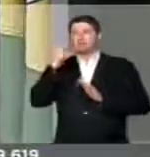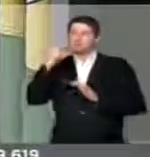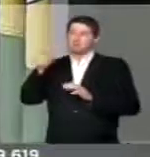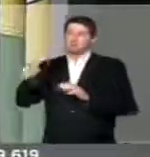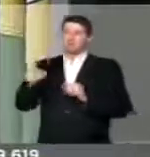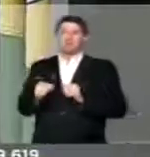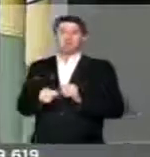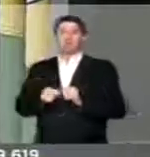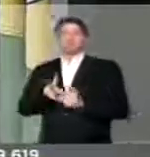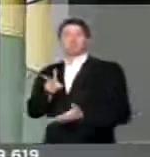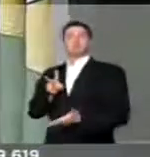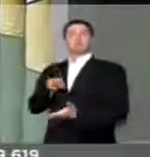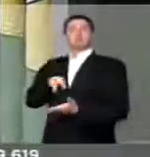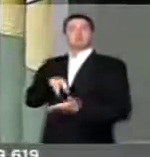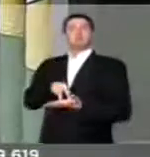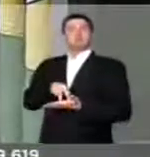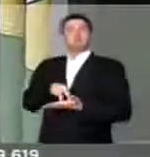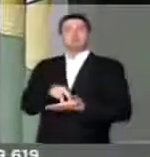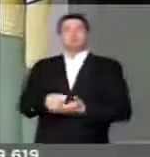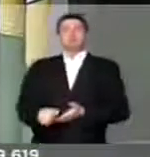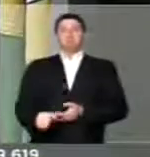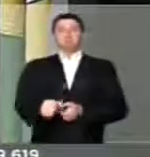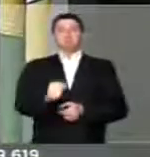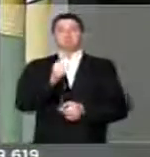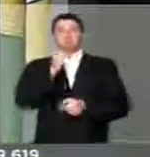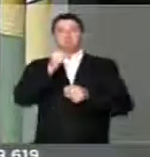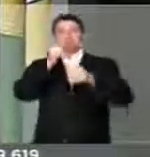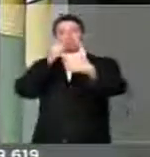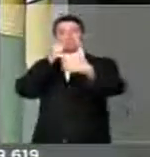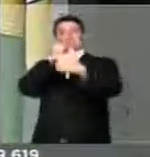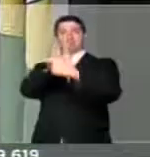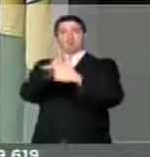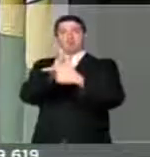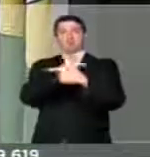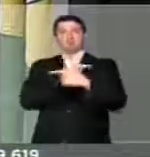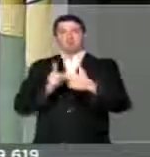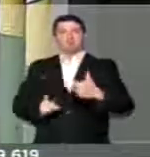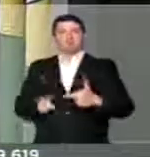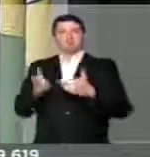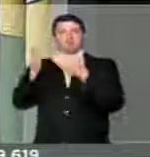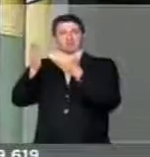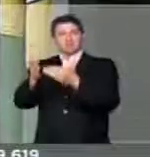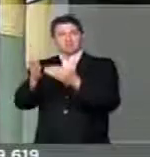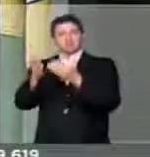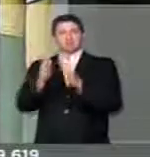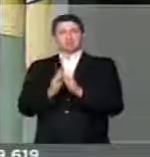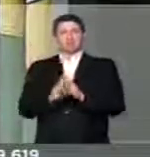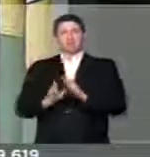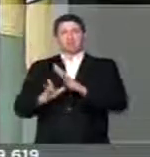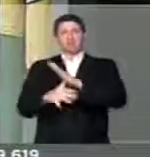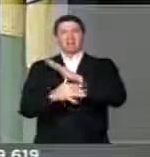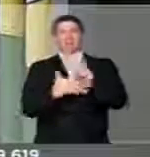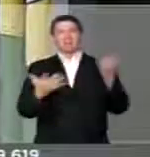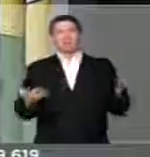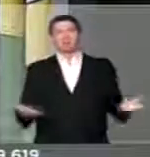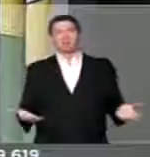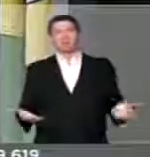deputados chegaram aqui e chamaram o presidente Eduardo Cunha de